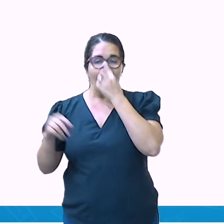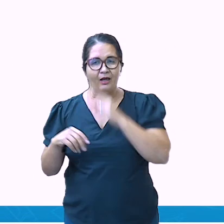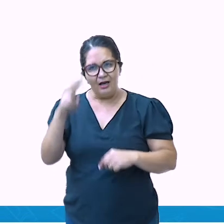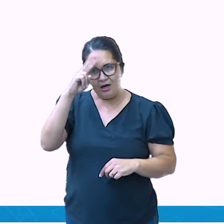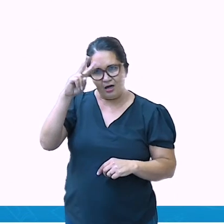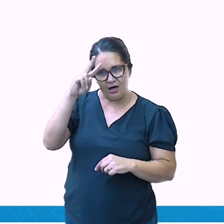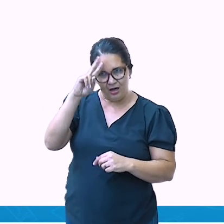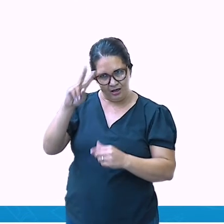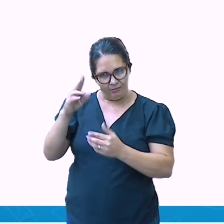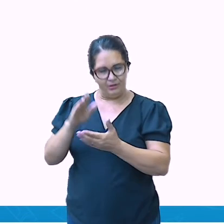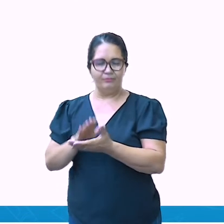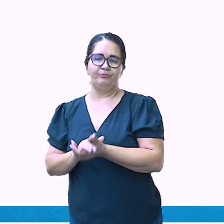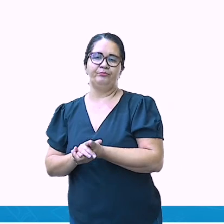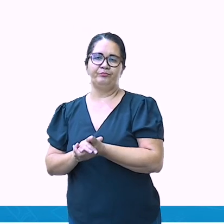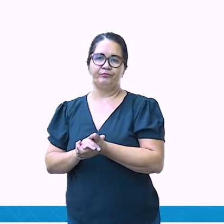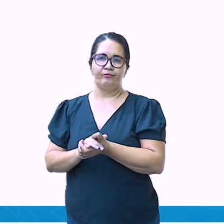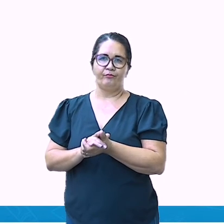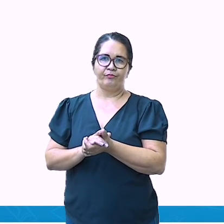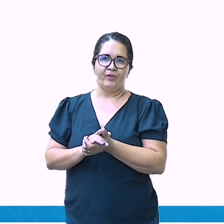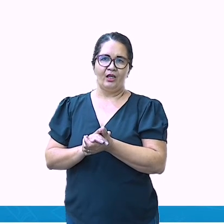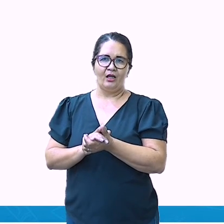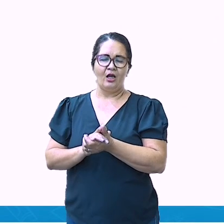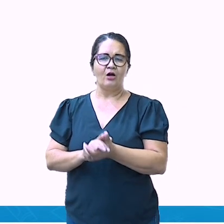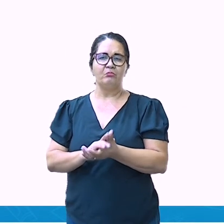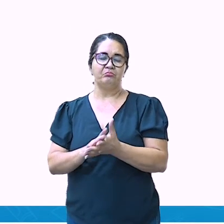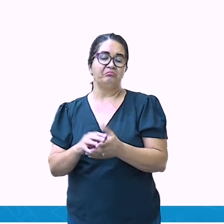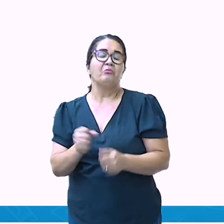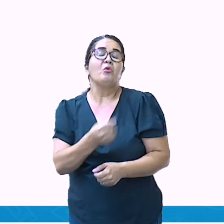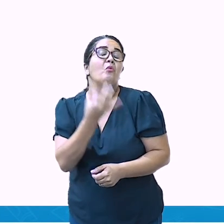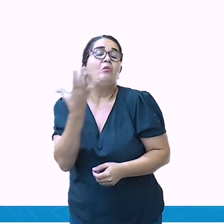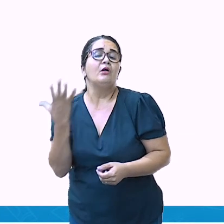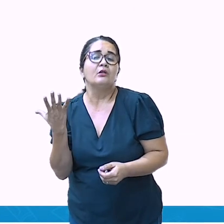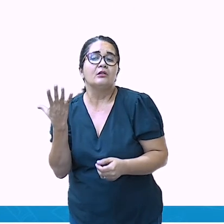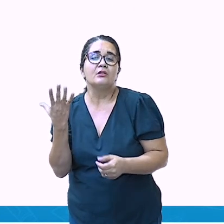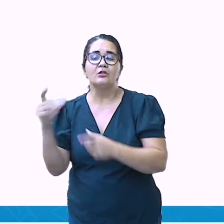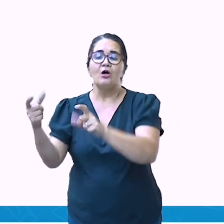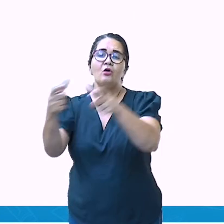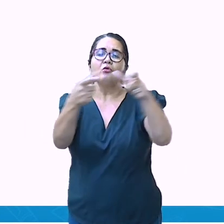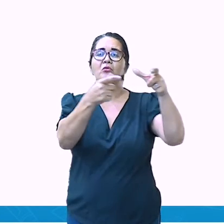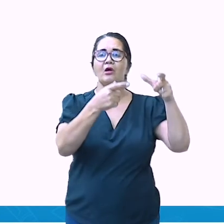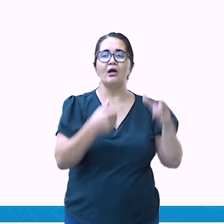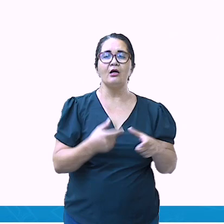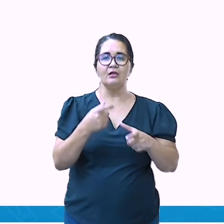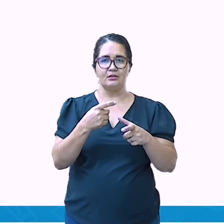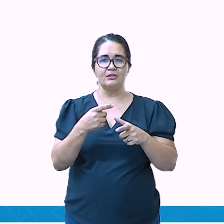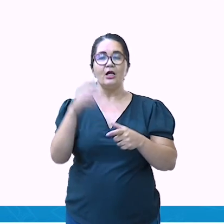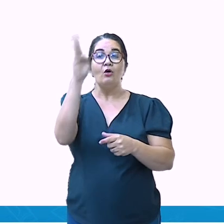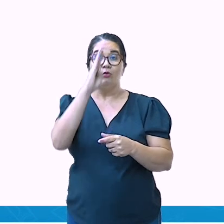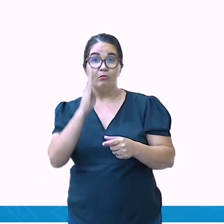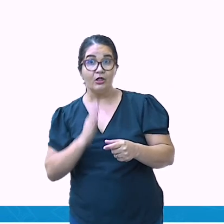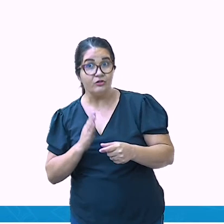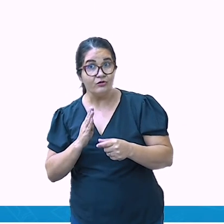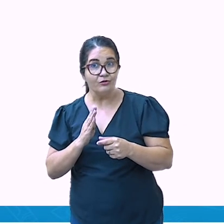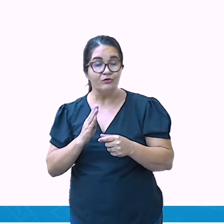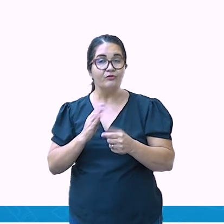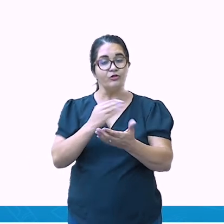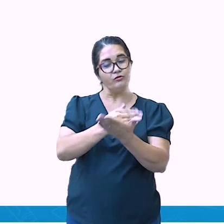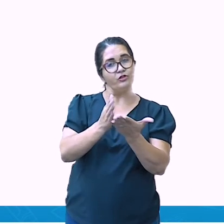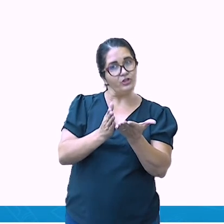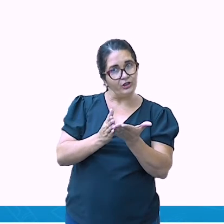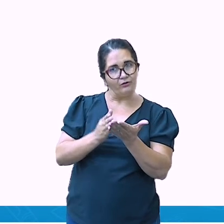Vocês lembram em quantas regiões foi dividido? Então, nós temos aí, né, Norte,